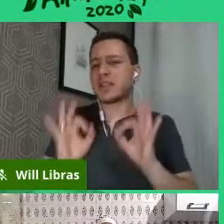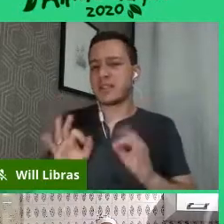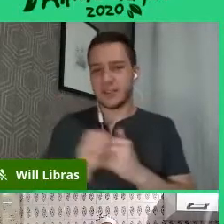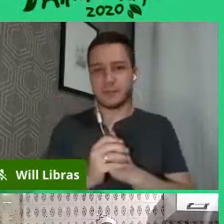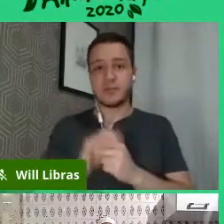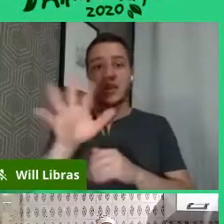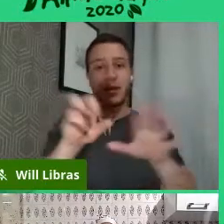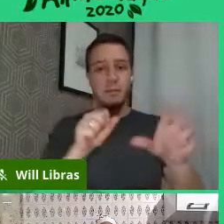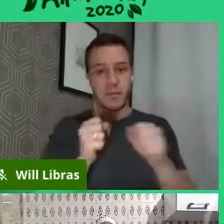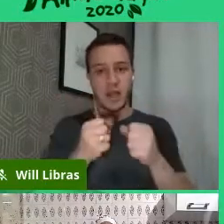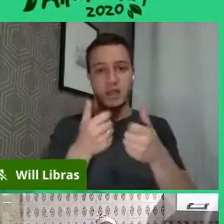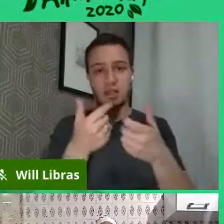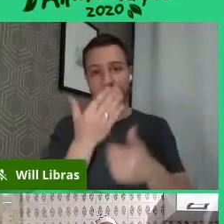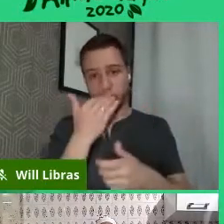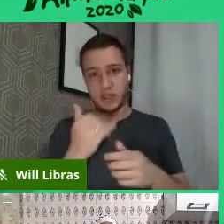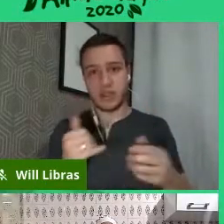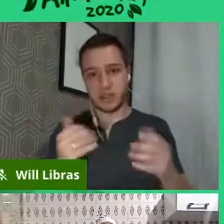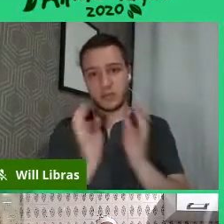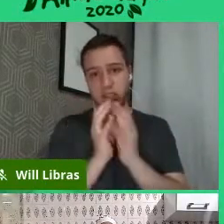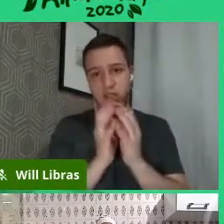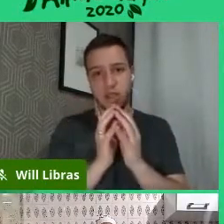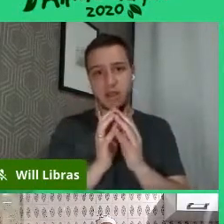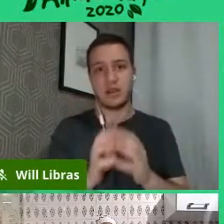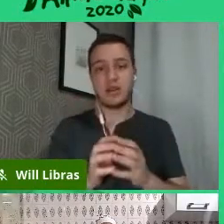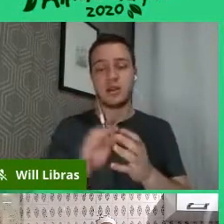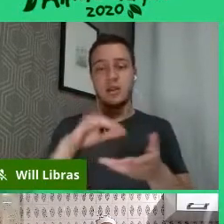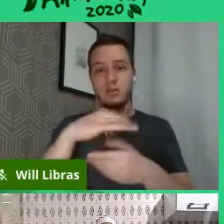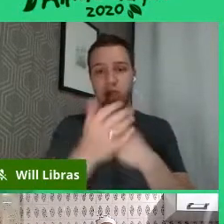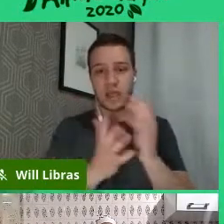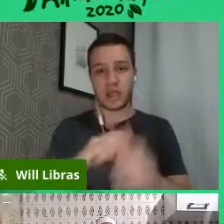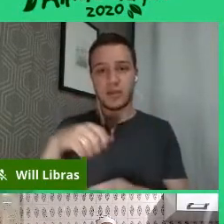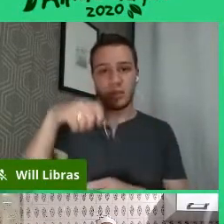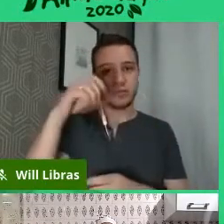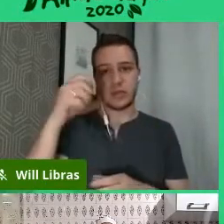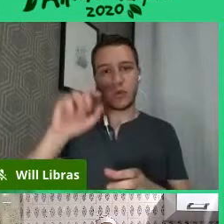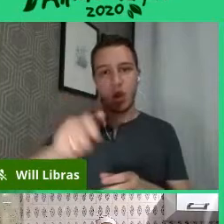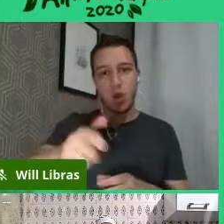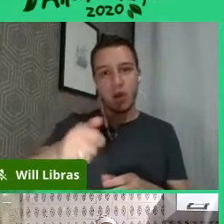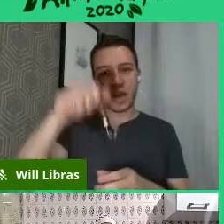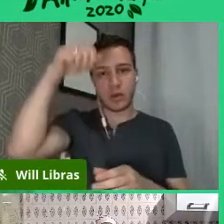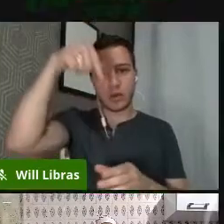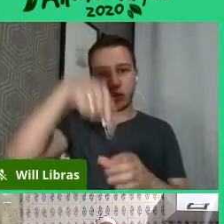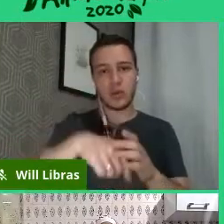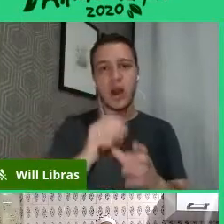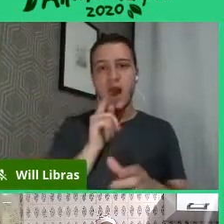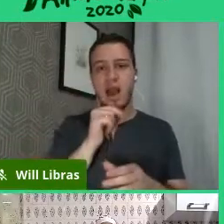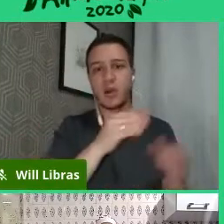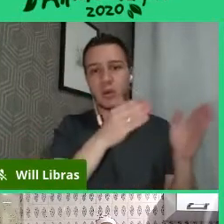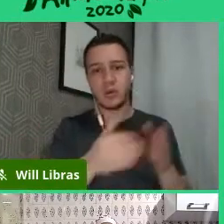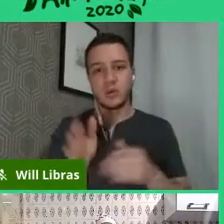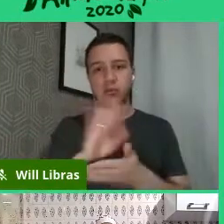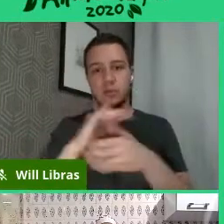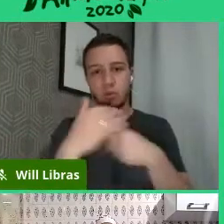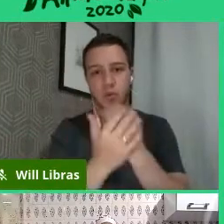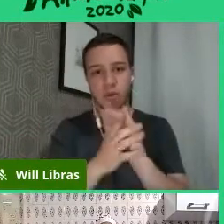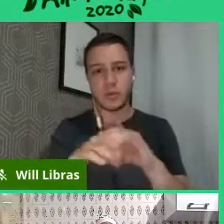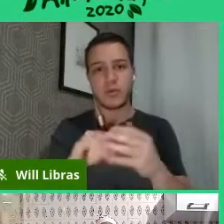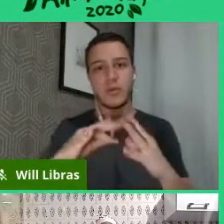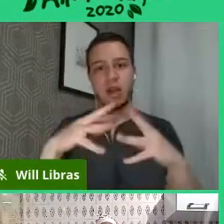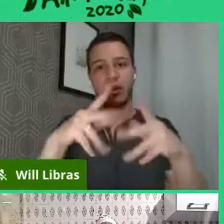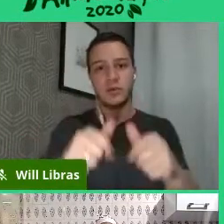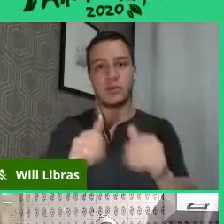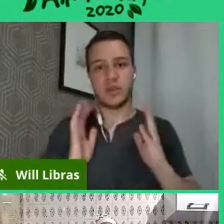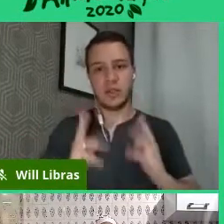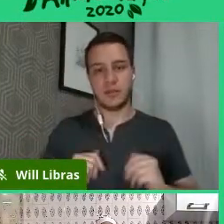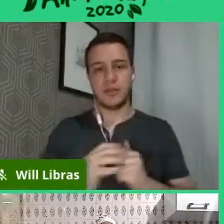hortifruti, passa em água corrente e faz uma solução clorada para colocar esses hortifruti. A solução clorada